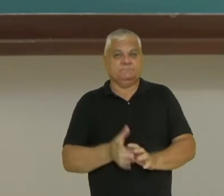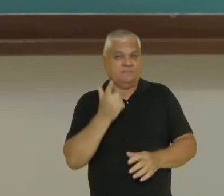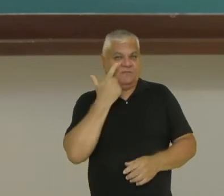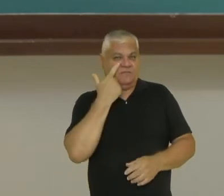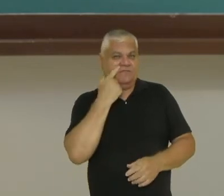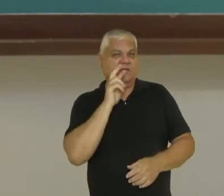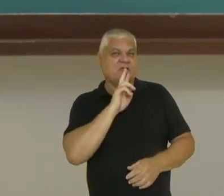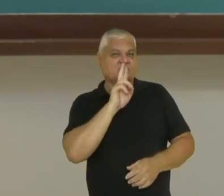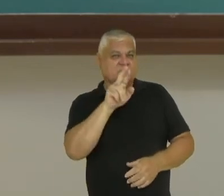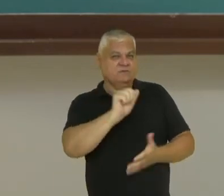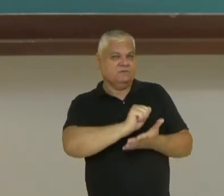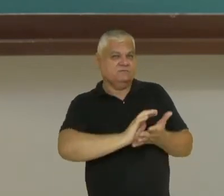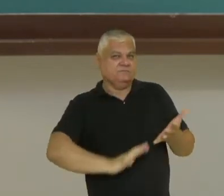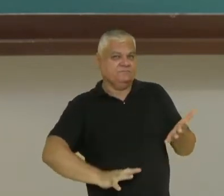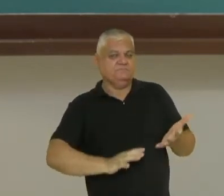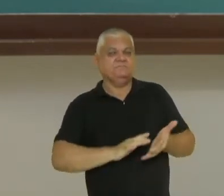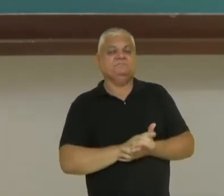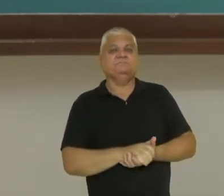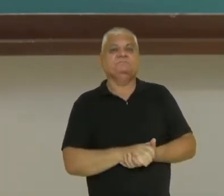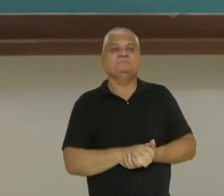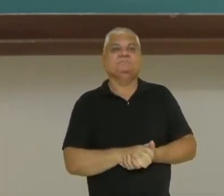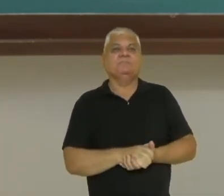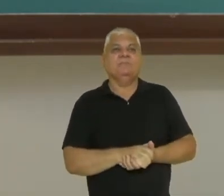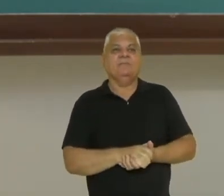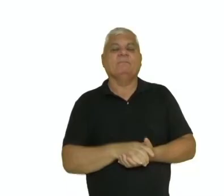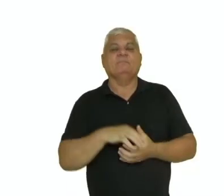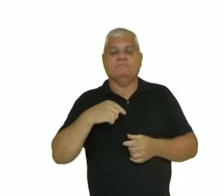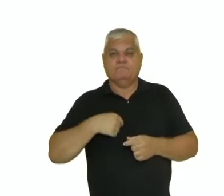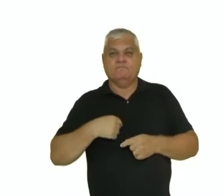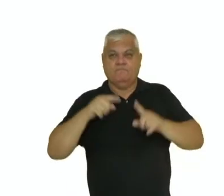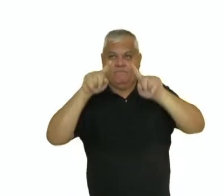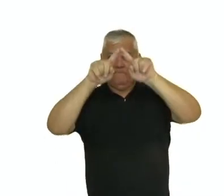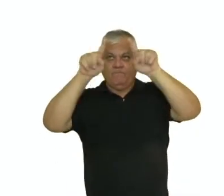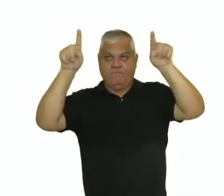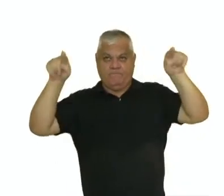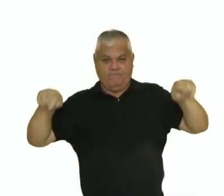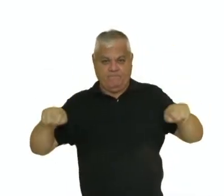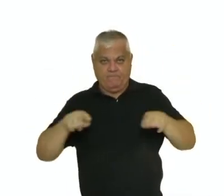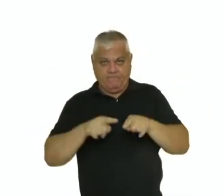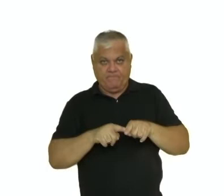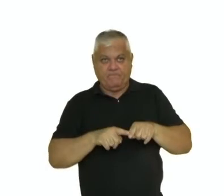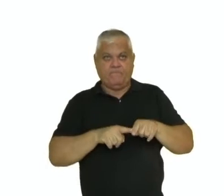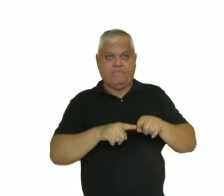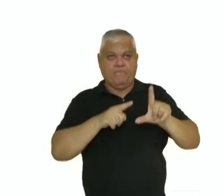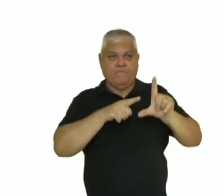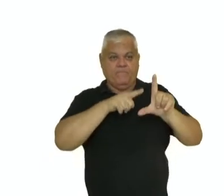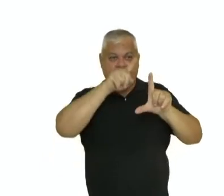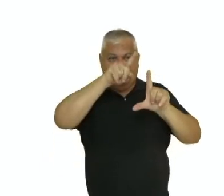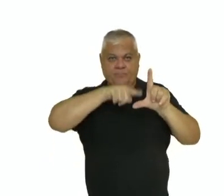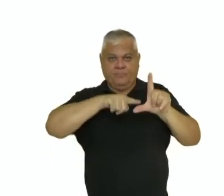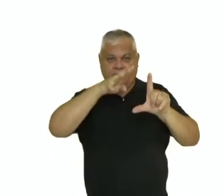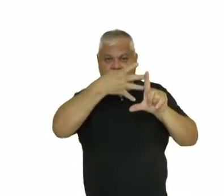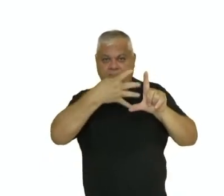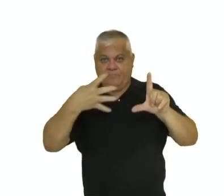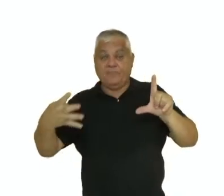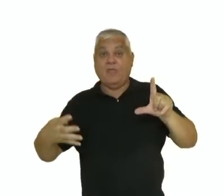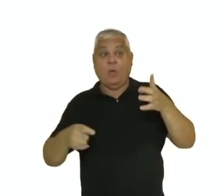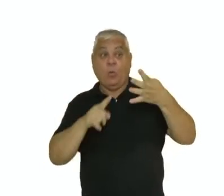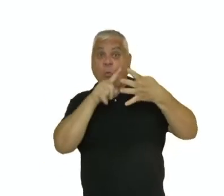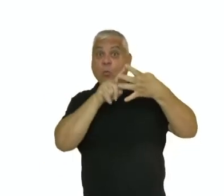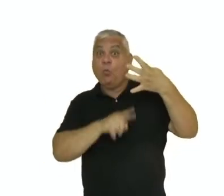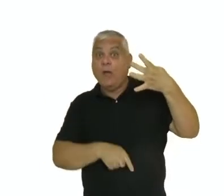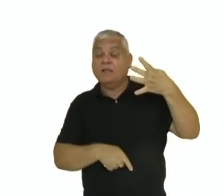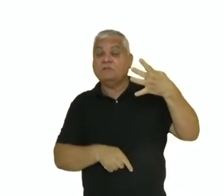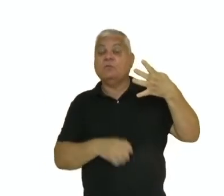Vamos para a correção da atividade 2? Olha só, então ele tem um gráfico que é a massa sobre o volume, tem 4 substâncias e ele quer saber qual